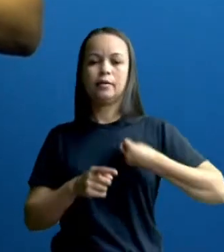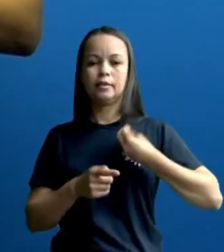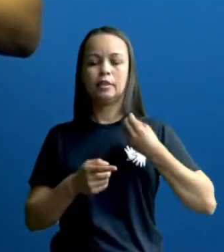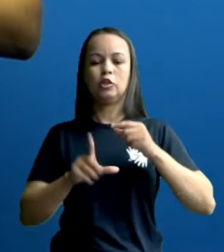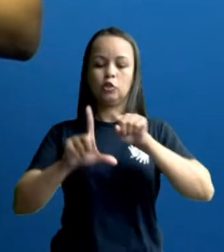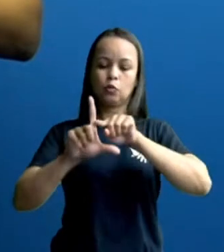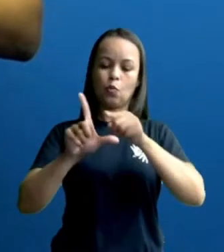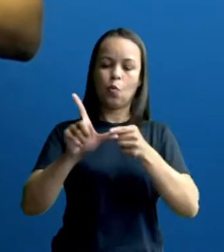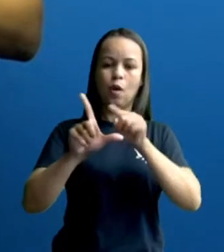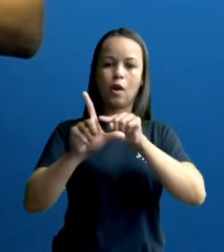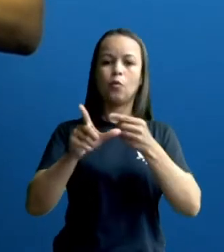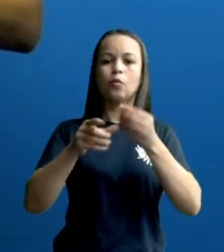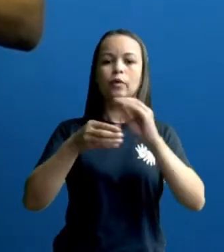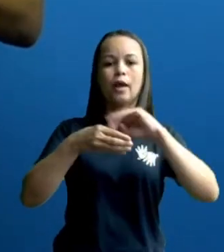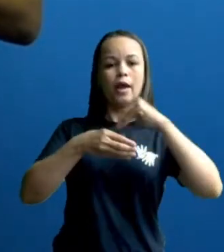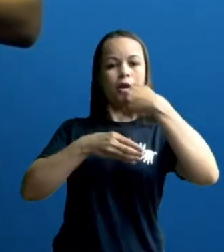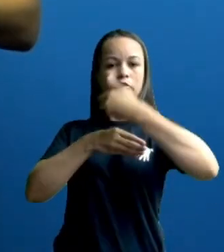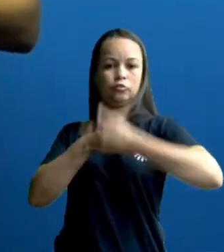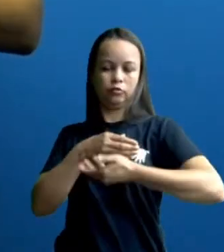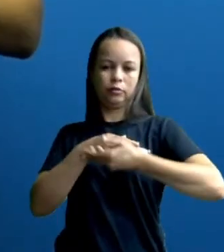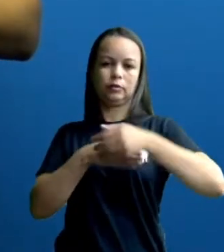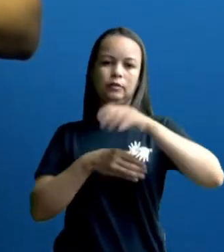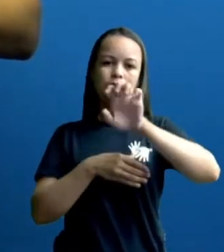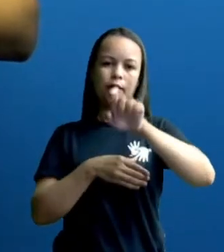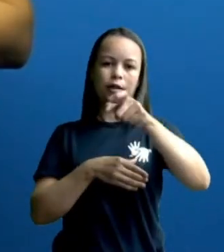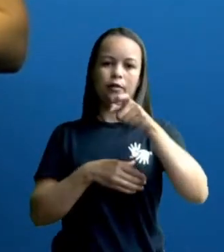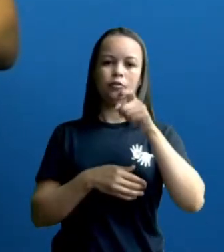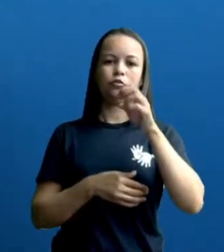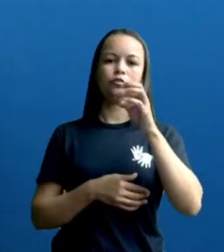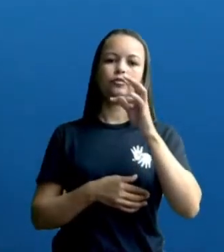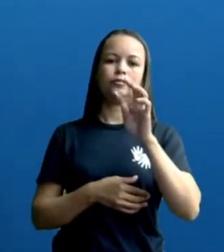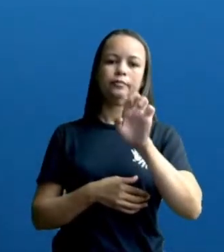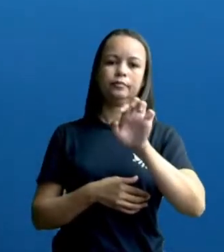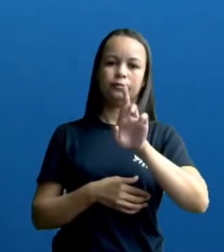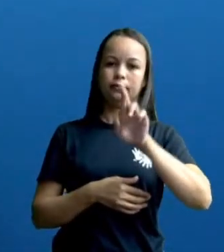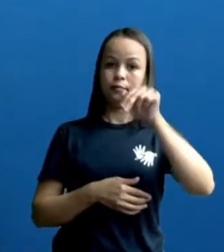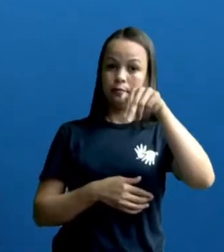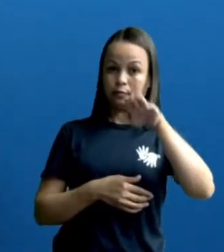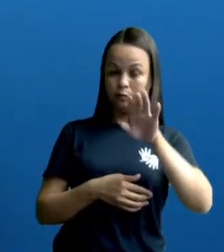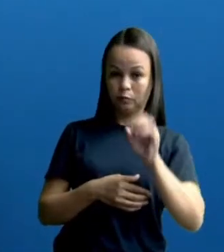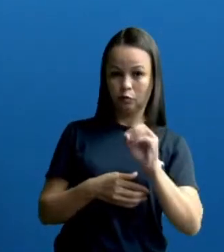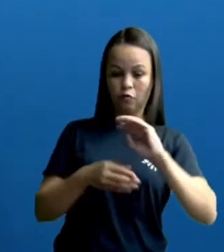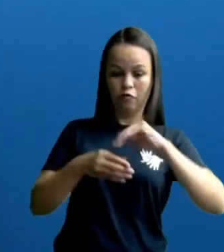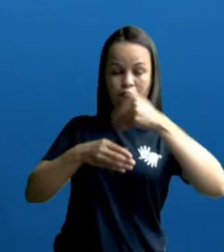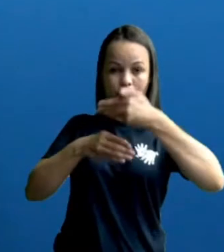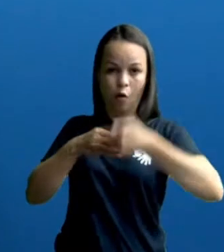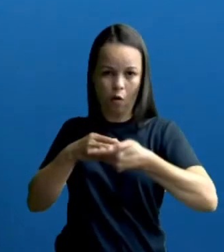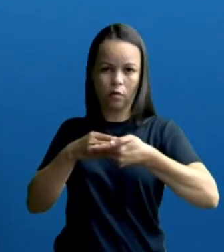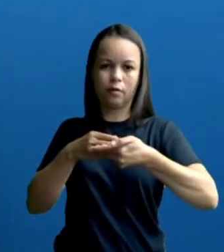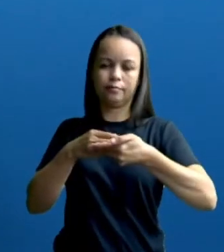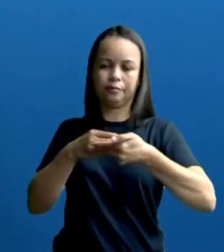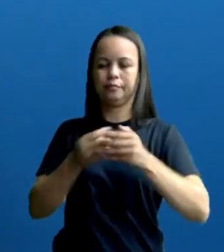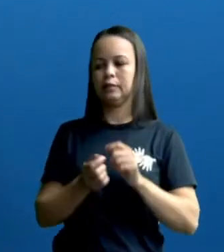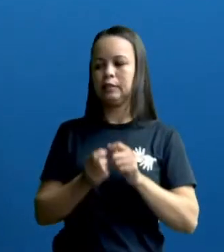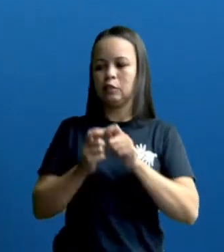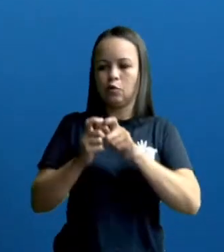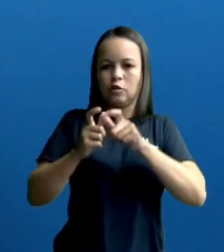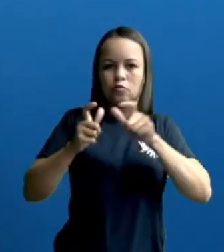externo. Externo quer dizer fora da figura. Ó, se eu esticar aqui,